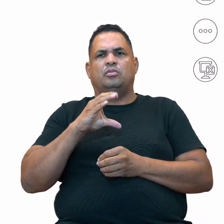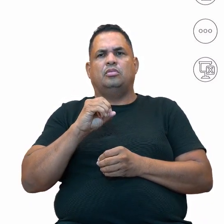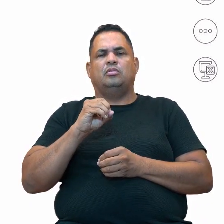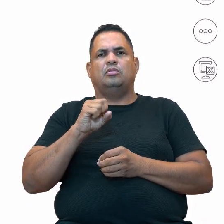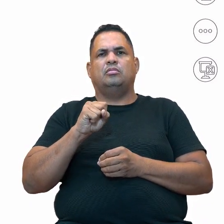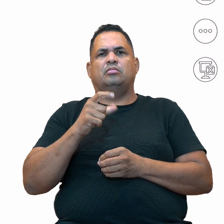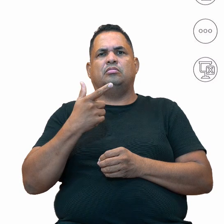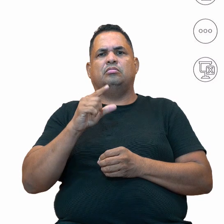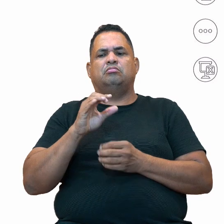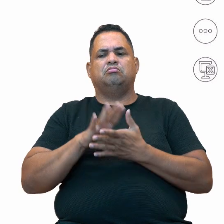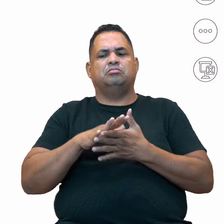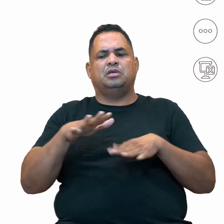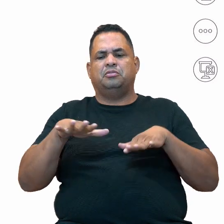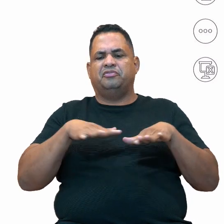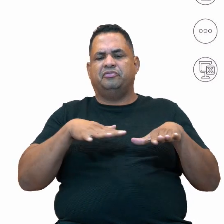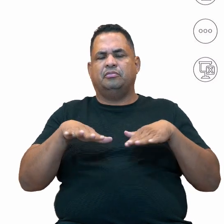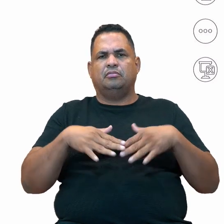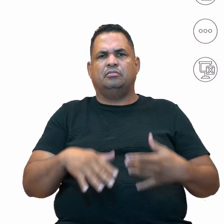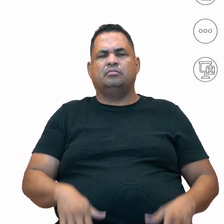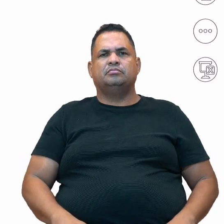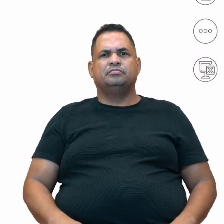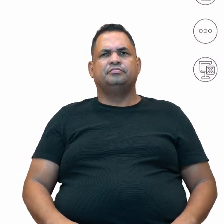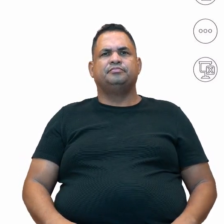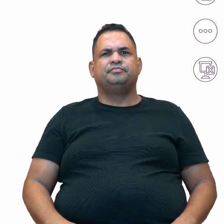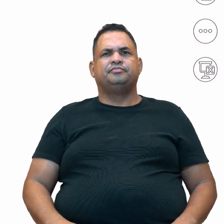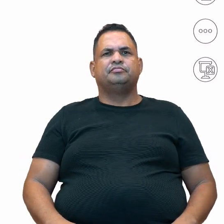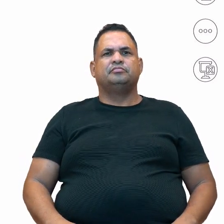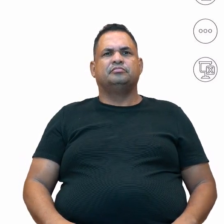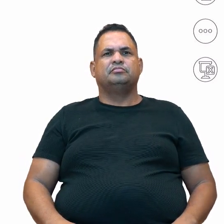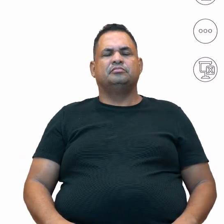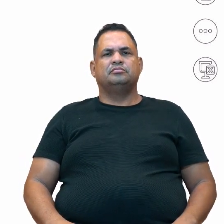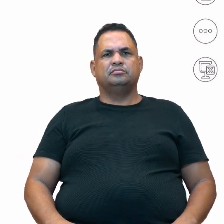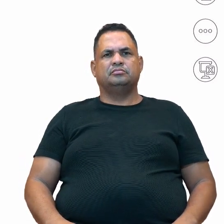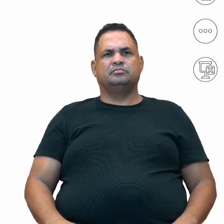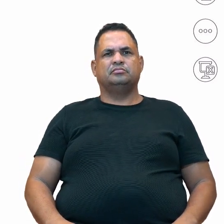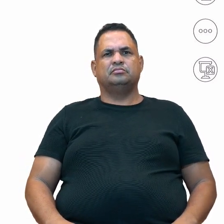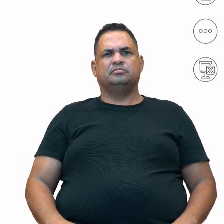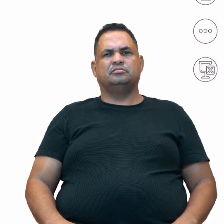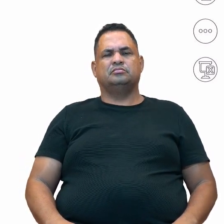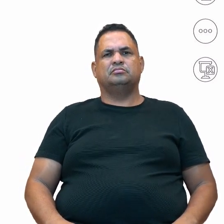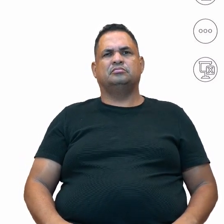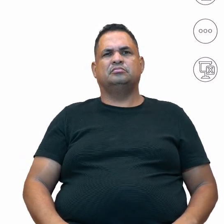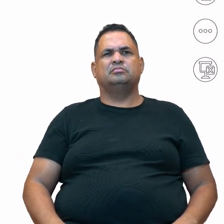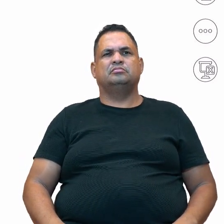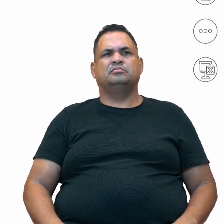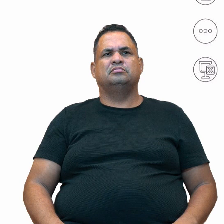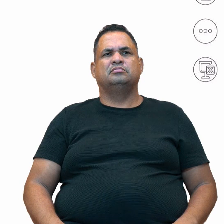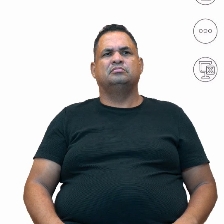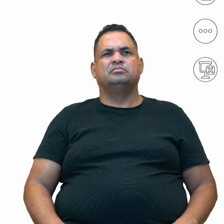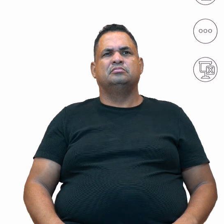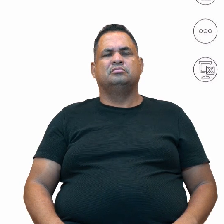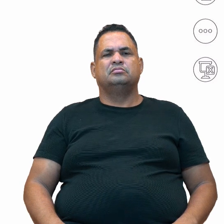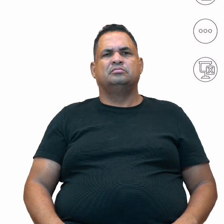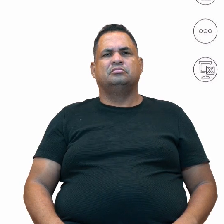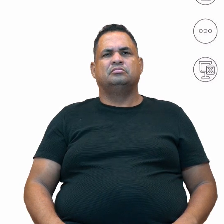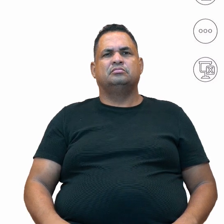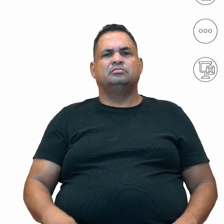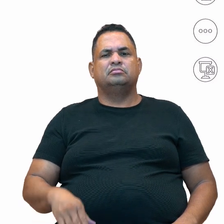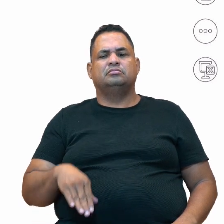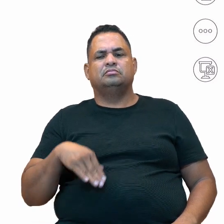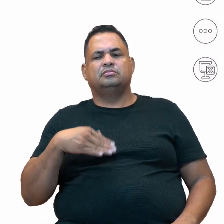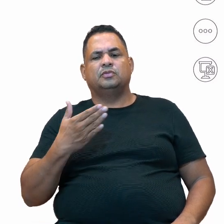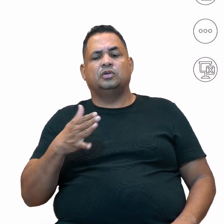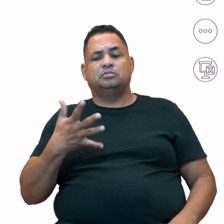tem locomoção. Aí os tentáculos é o que caracteriza esses animais quinidários. E aí vai chegar um determinado